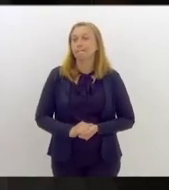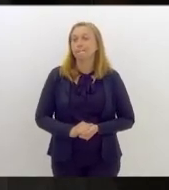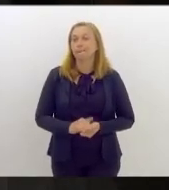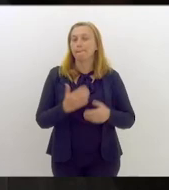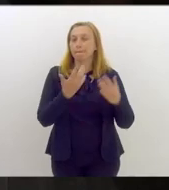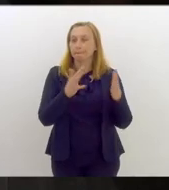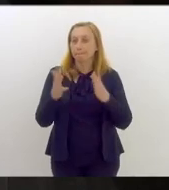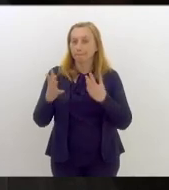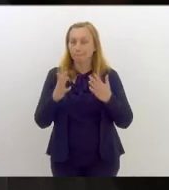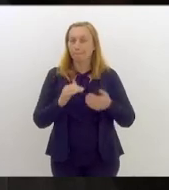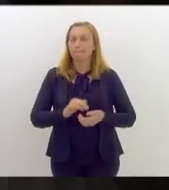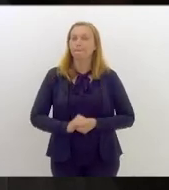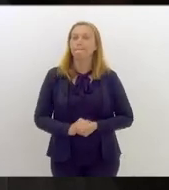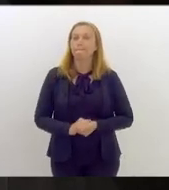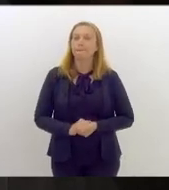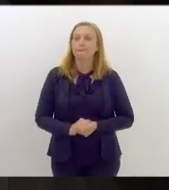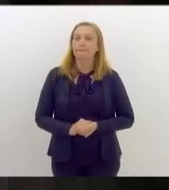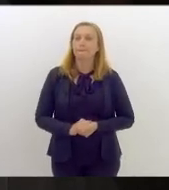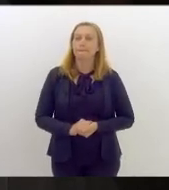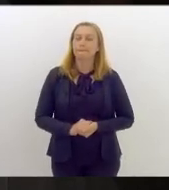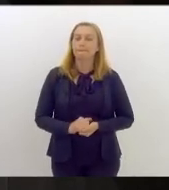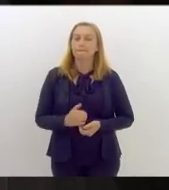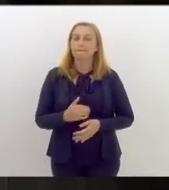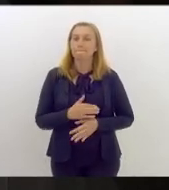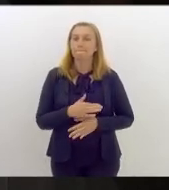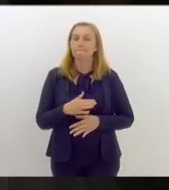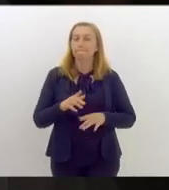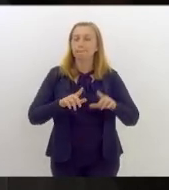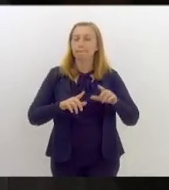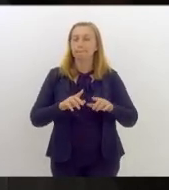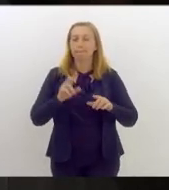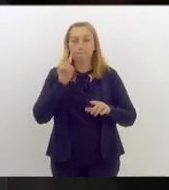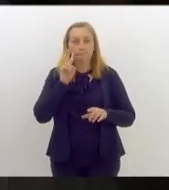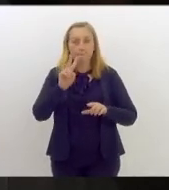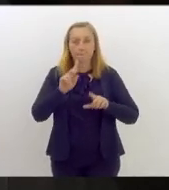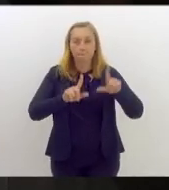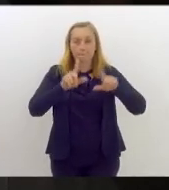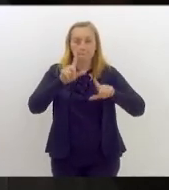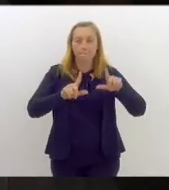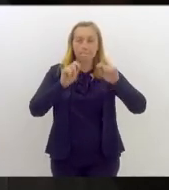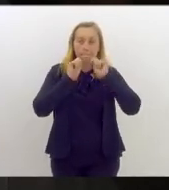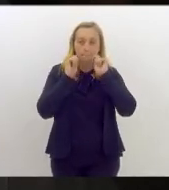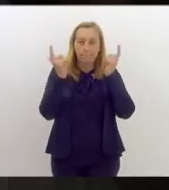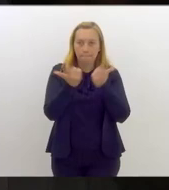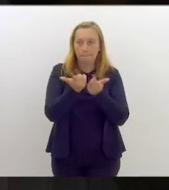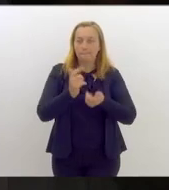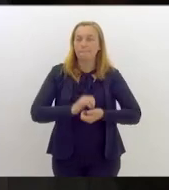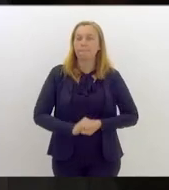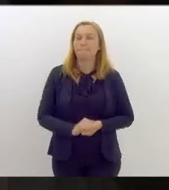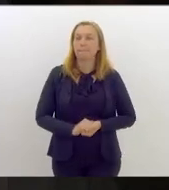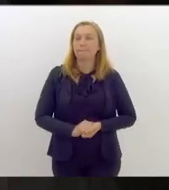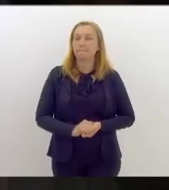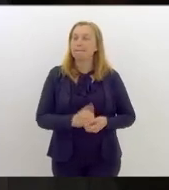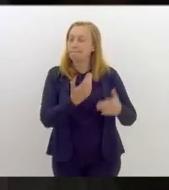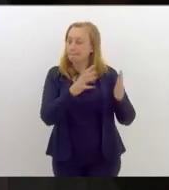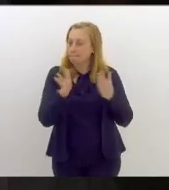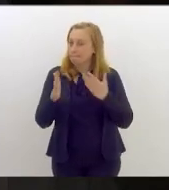cumprimentar as senhoras e senhores telespectadores da TV Alerge,